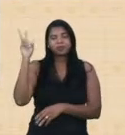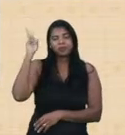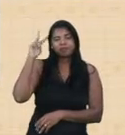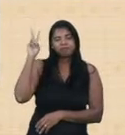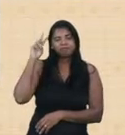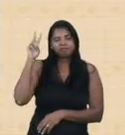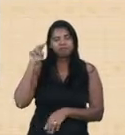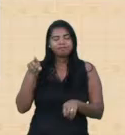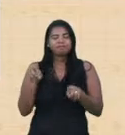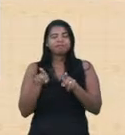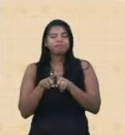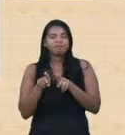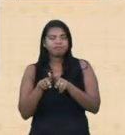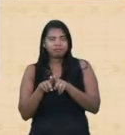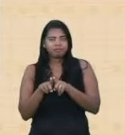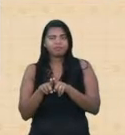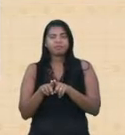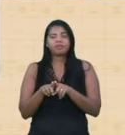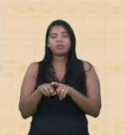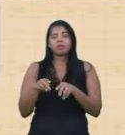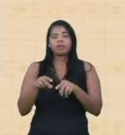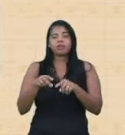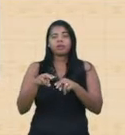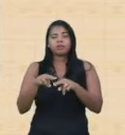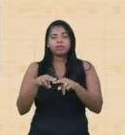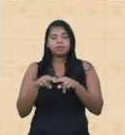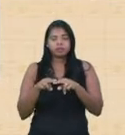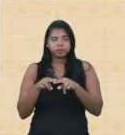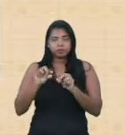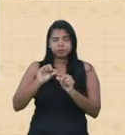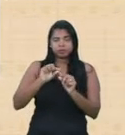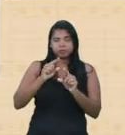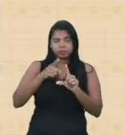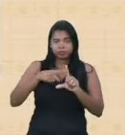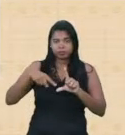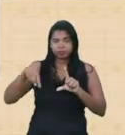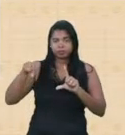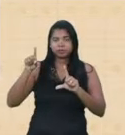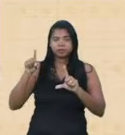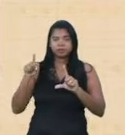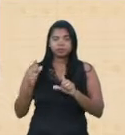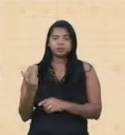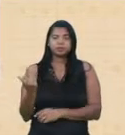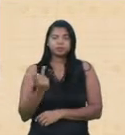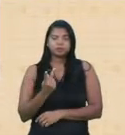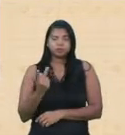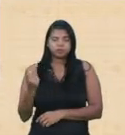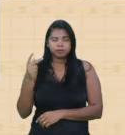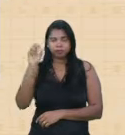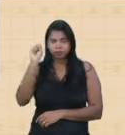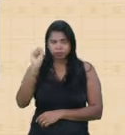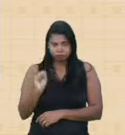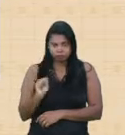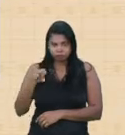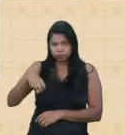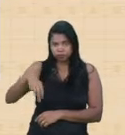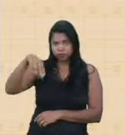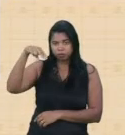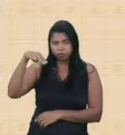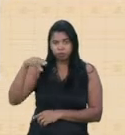estão alinhados, pois existe um ângulo de inclinação entre eles. A inseparabilidade dos polos, que significa que